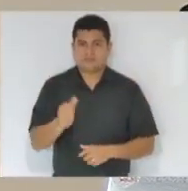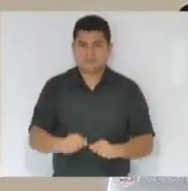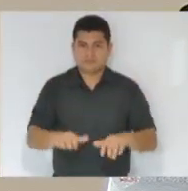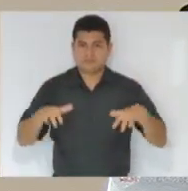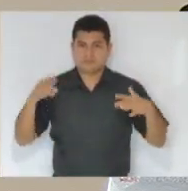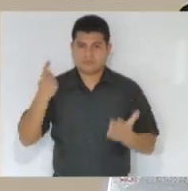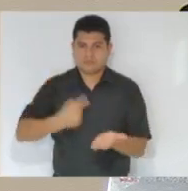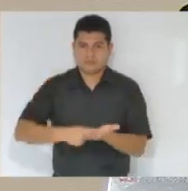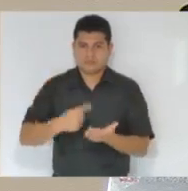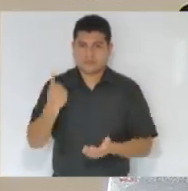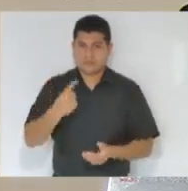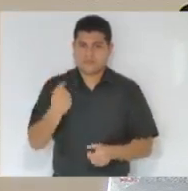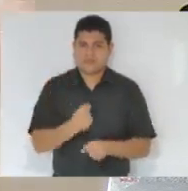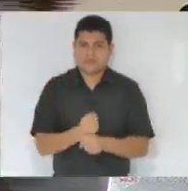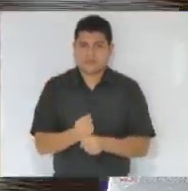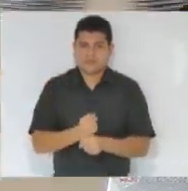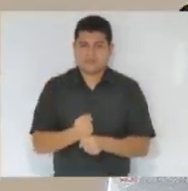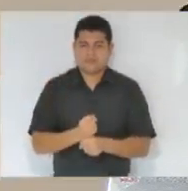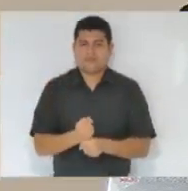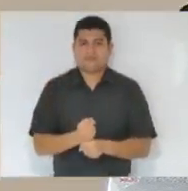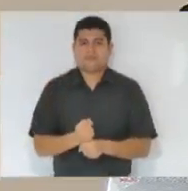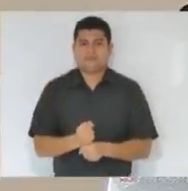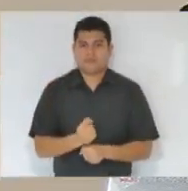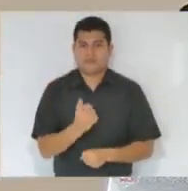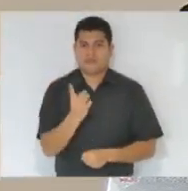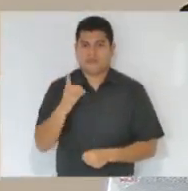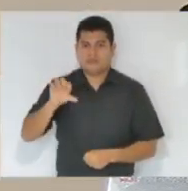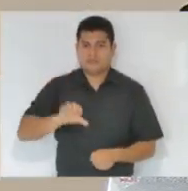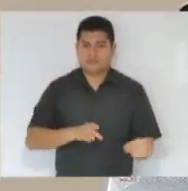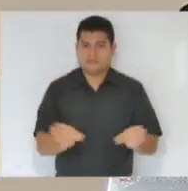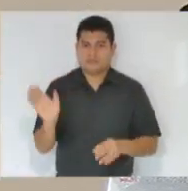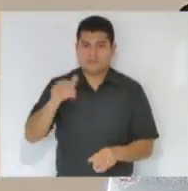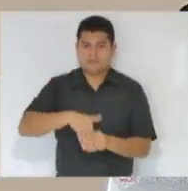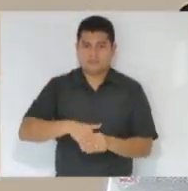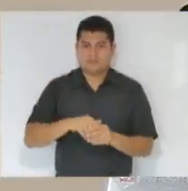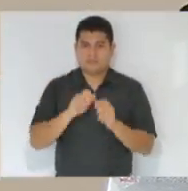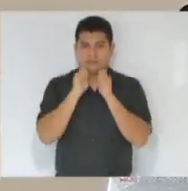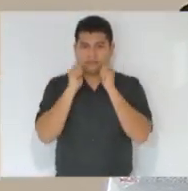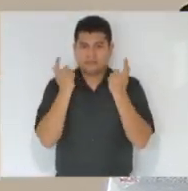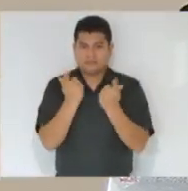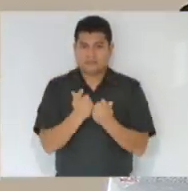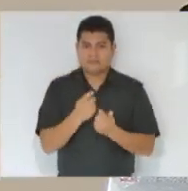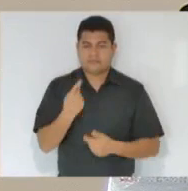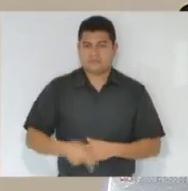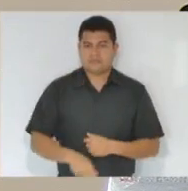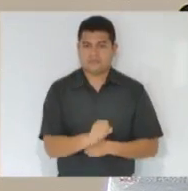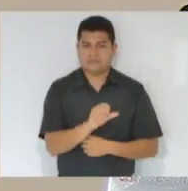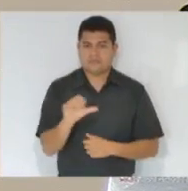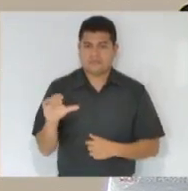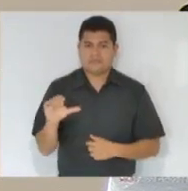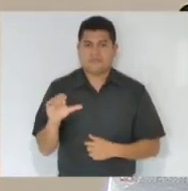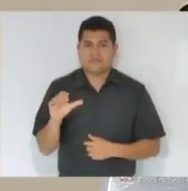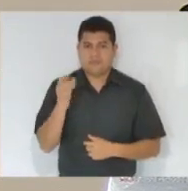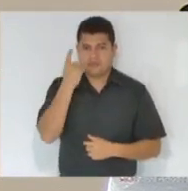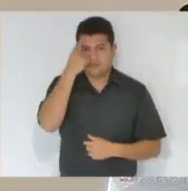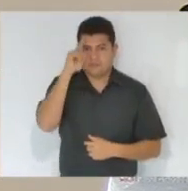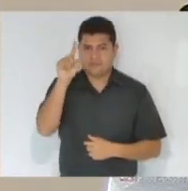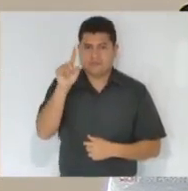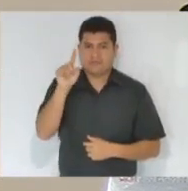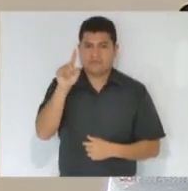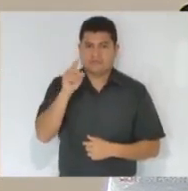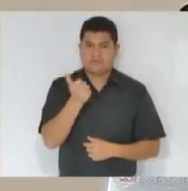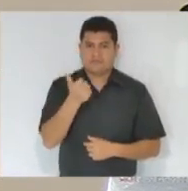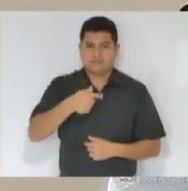ordinária da primeira sessão legislativa da 19ª Legislatura da Assembleia Legislativa do Estado de Santa Catarina, realizada